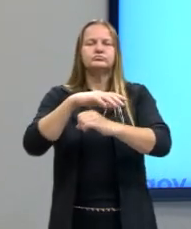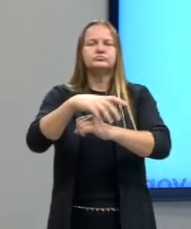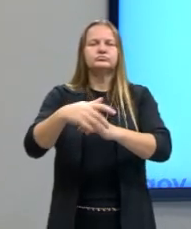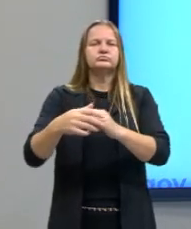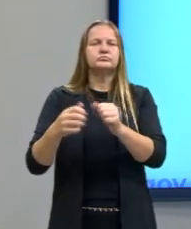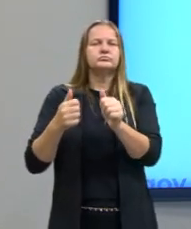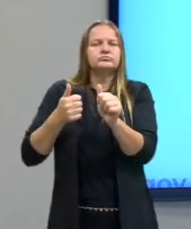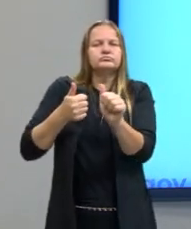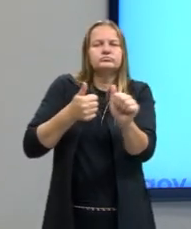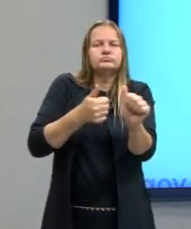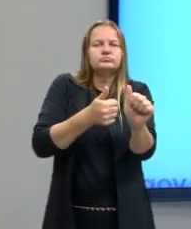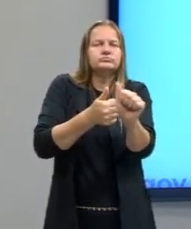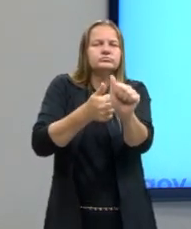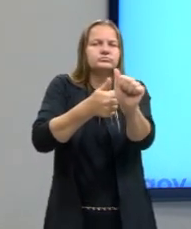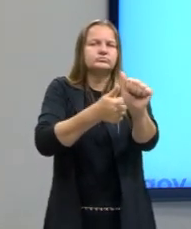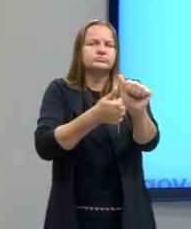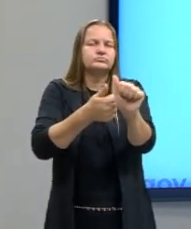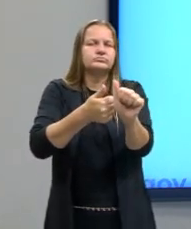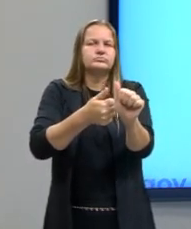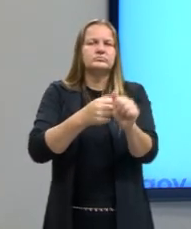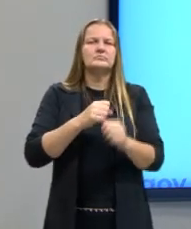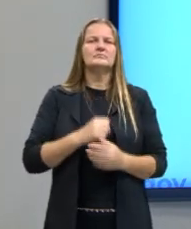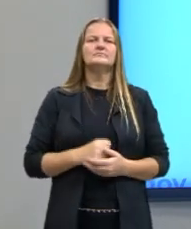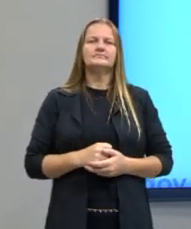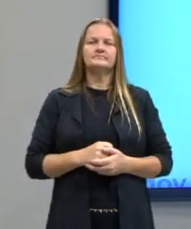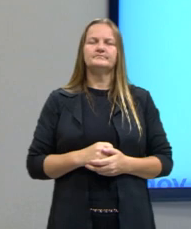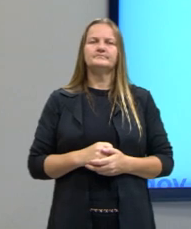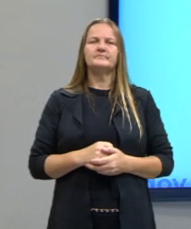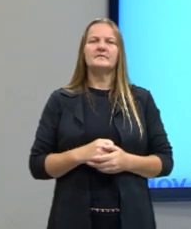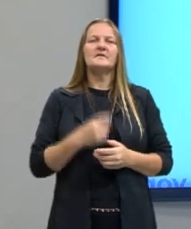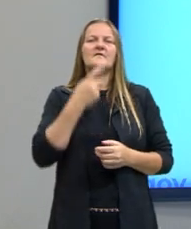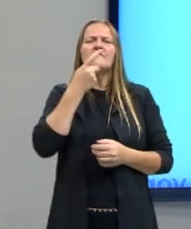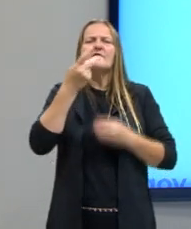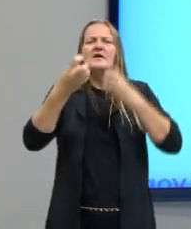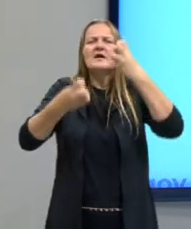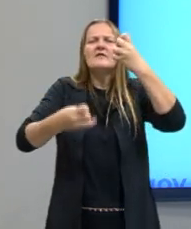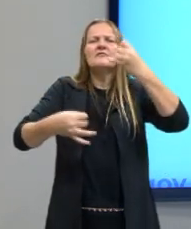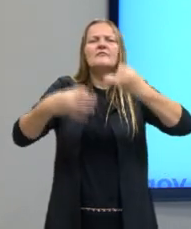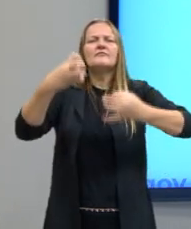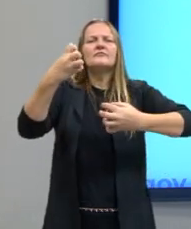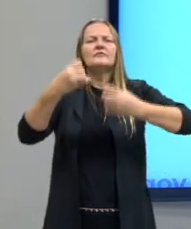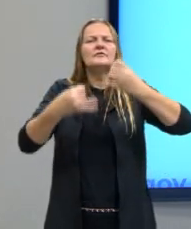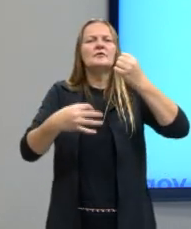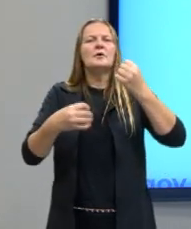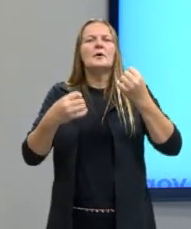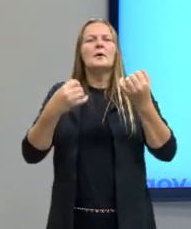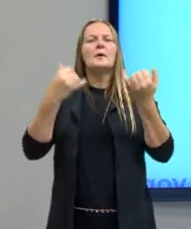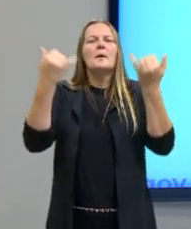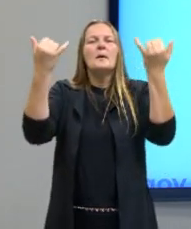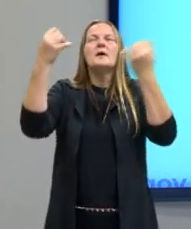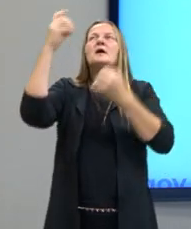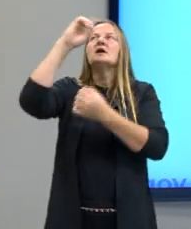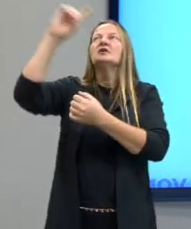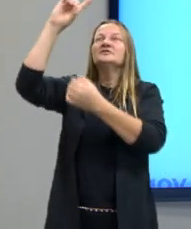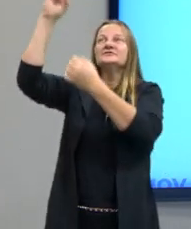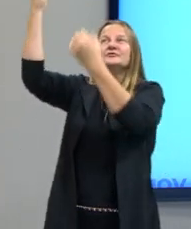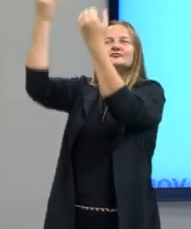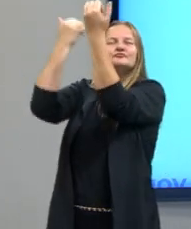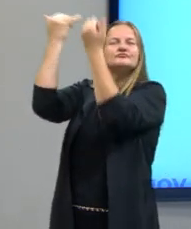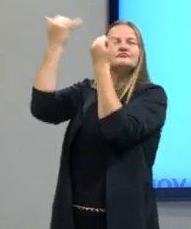ou é sacerdotisas falavam eles traduziram as mensagens dos Deuses